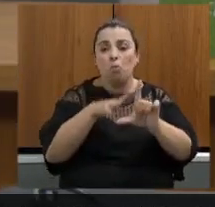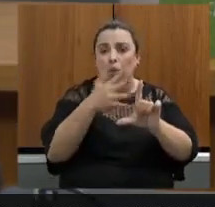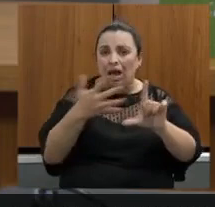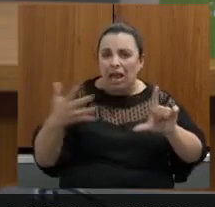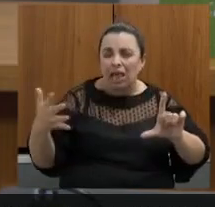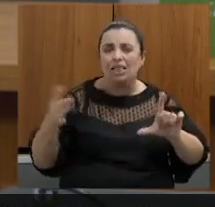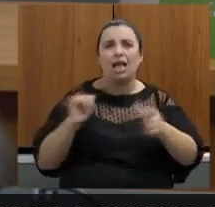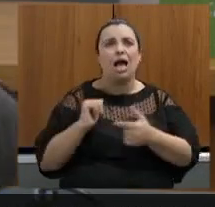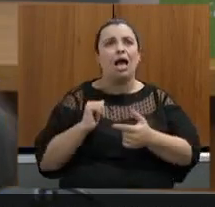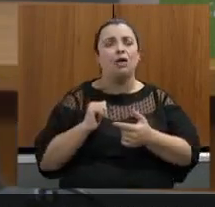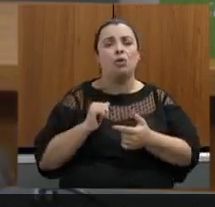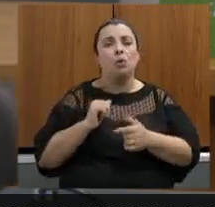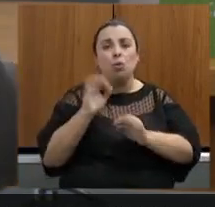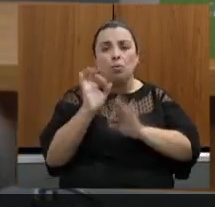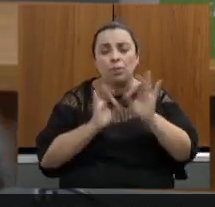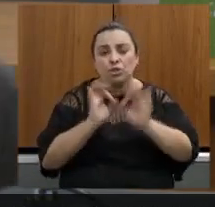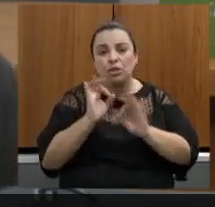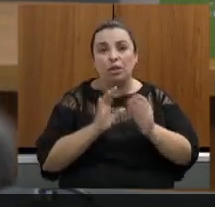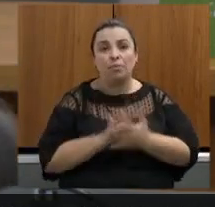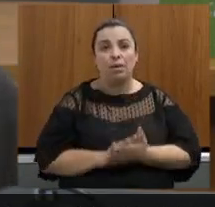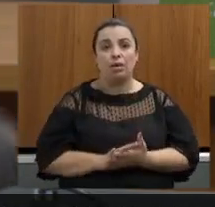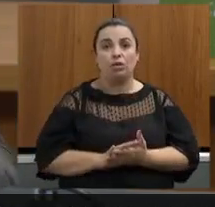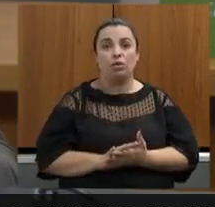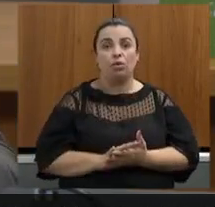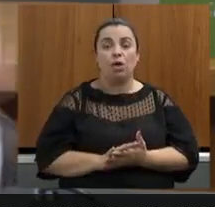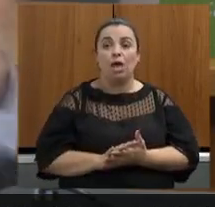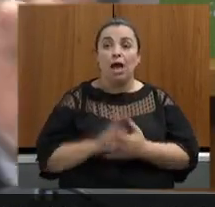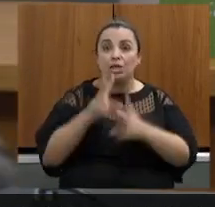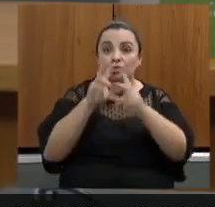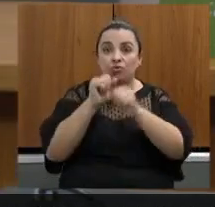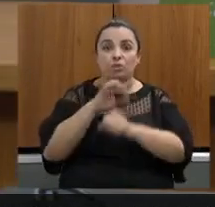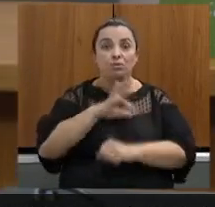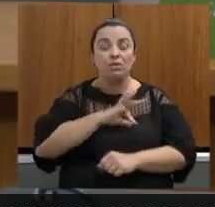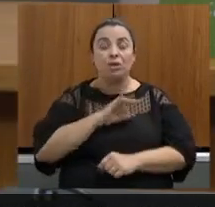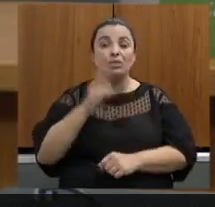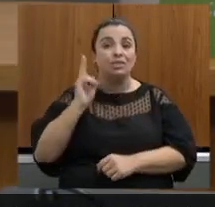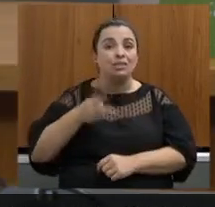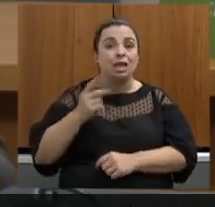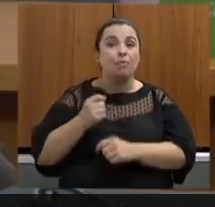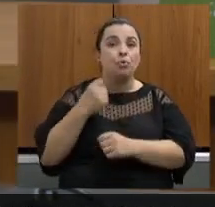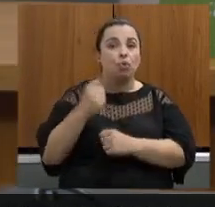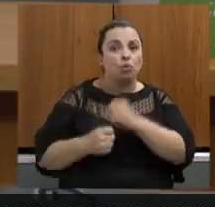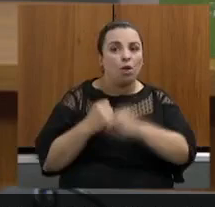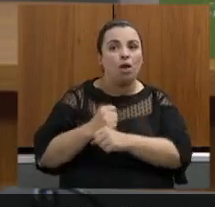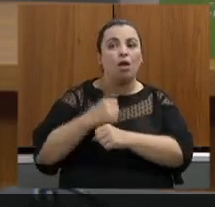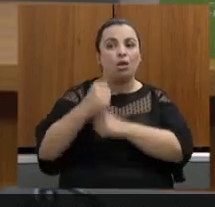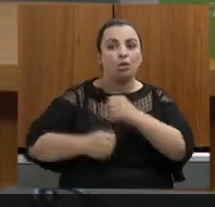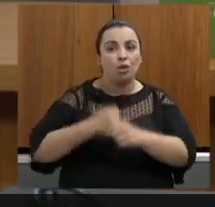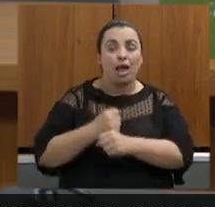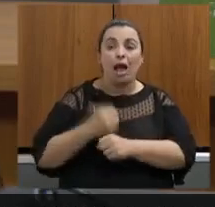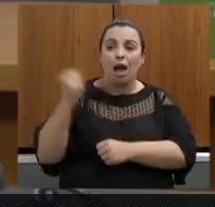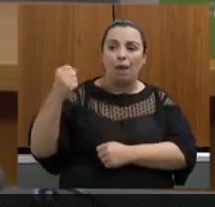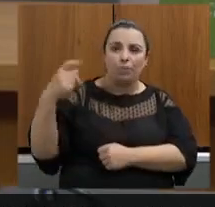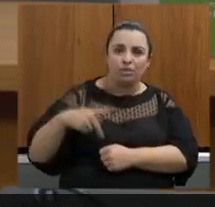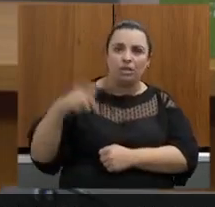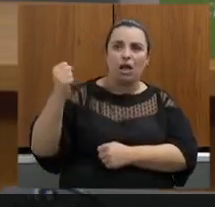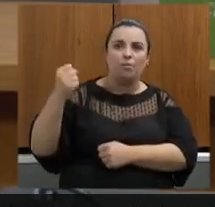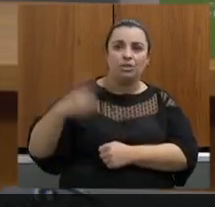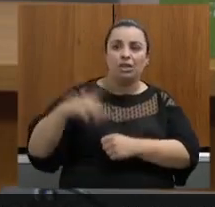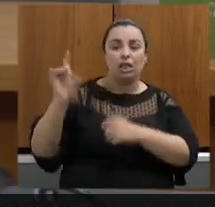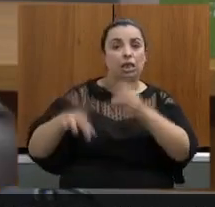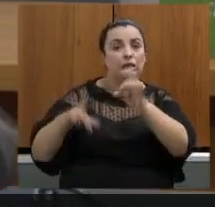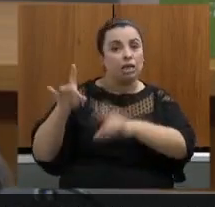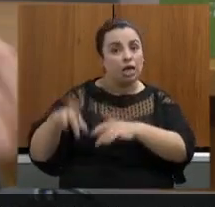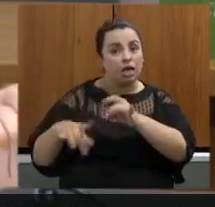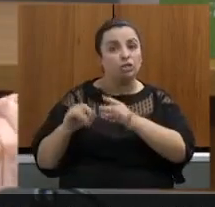forças policiais todo ano você tem uma leva de aposentado então não dá Doutor Samir para fazer um